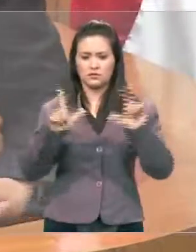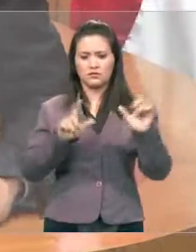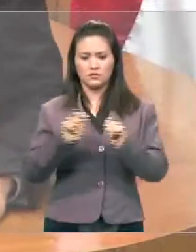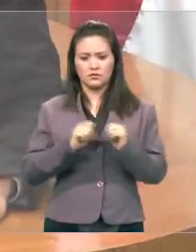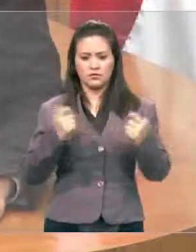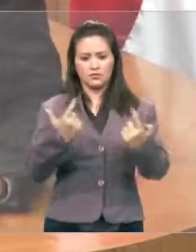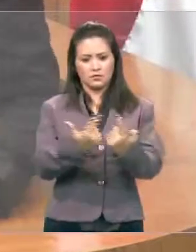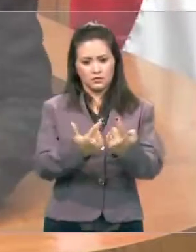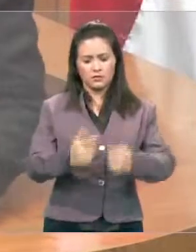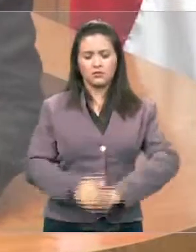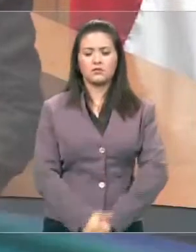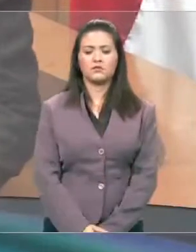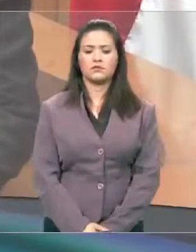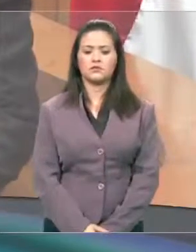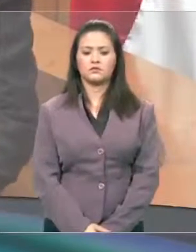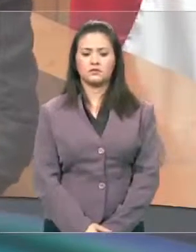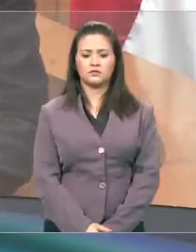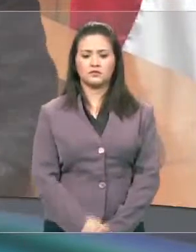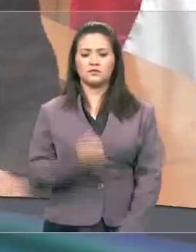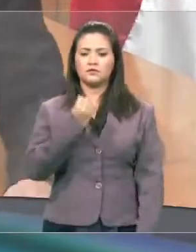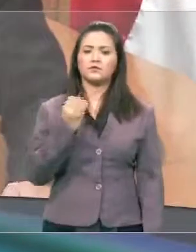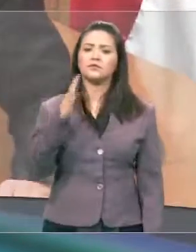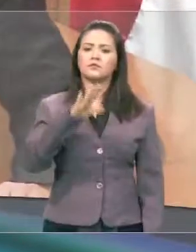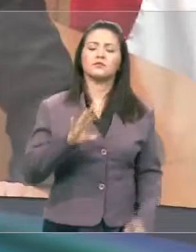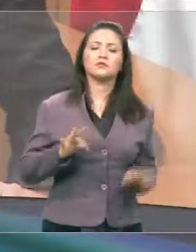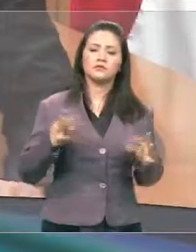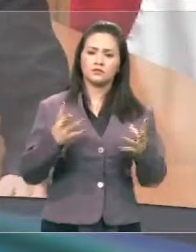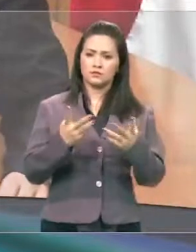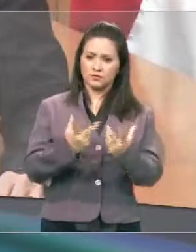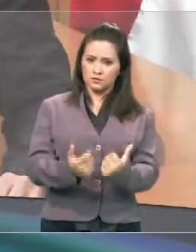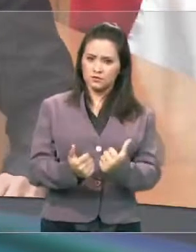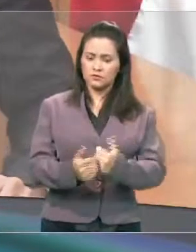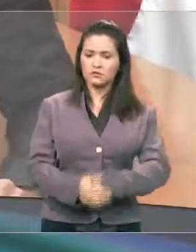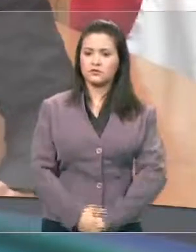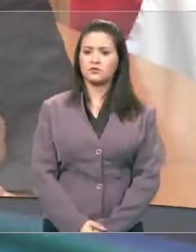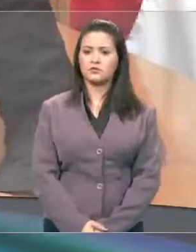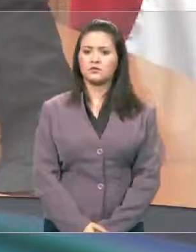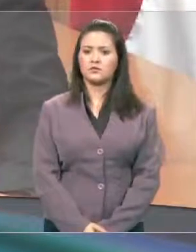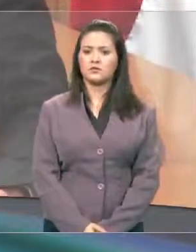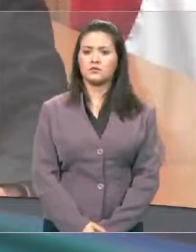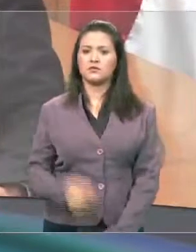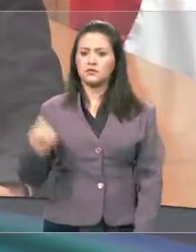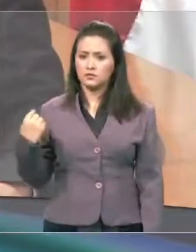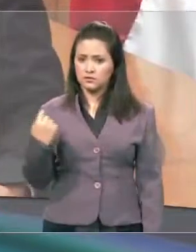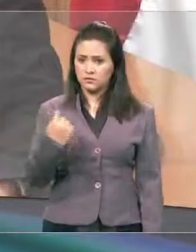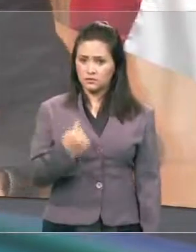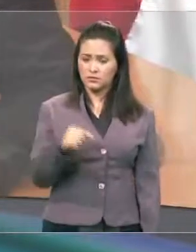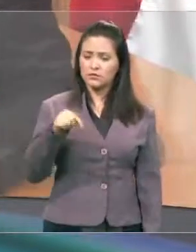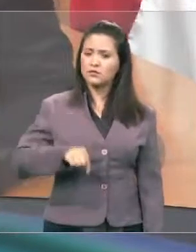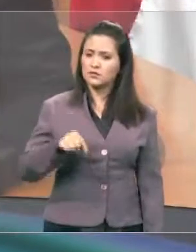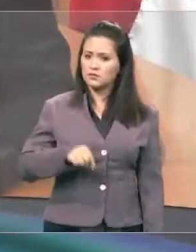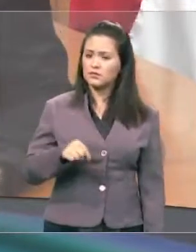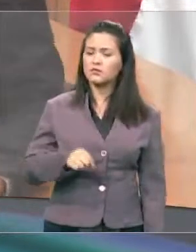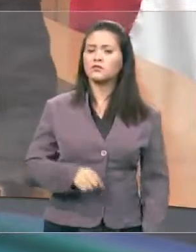Assembleia, uma boa tarde a todos. Eu venho aqui, senhor presidente, rapidamente